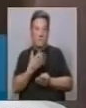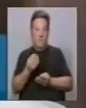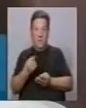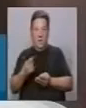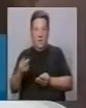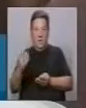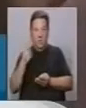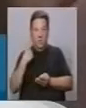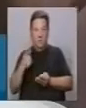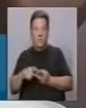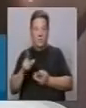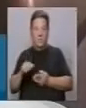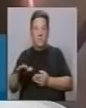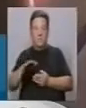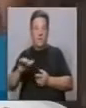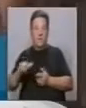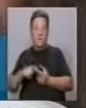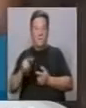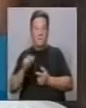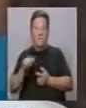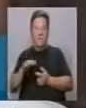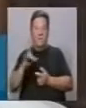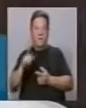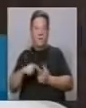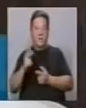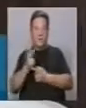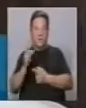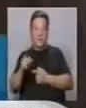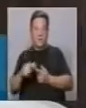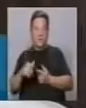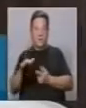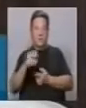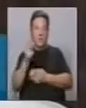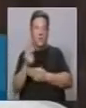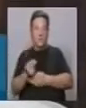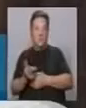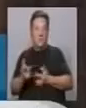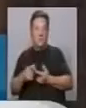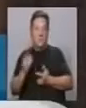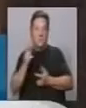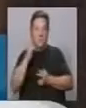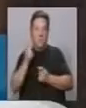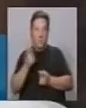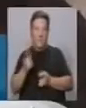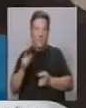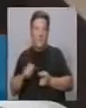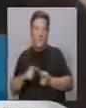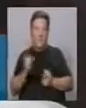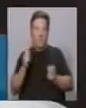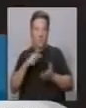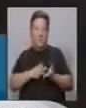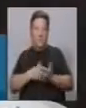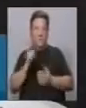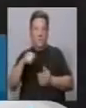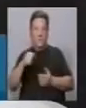Há outros cursos na área, nas áreas também das artes, nas áreas do design, que são muito procurados, não é? E das novas tecnologias. E das